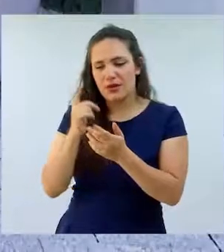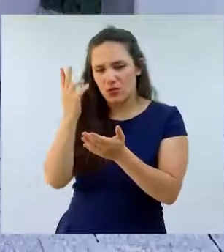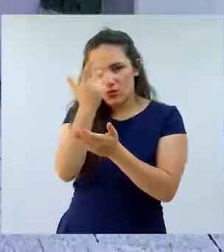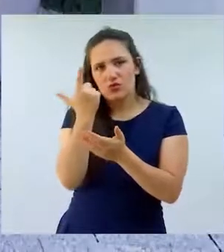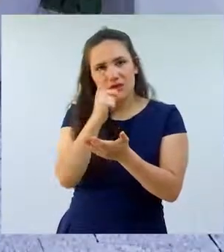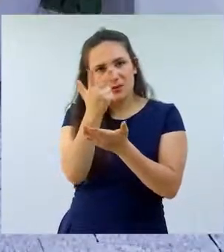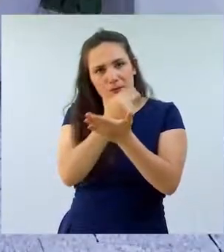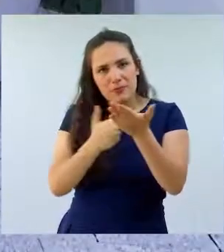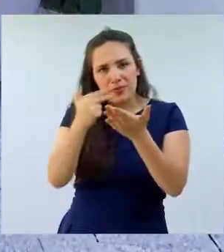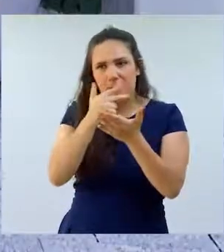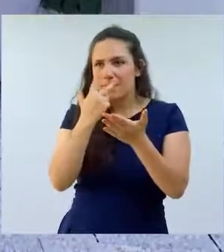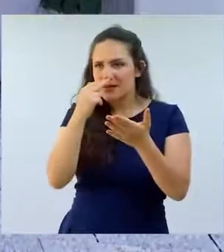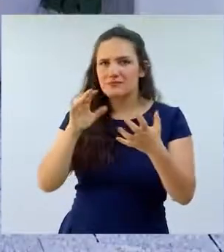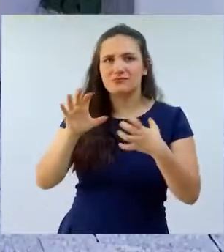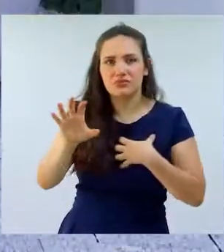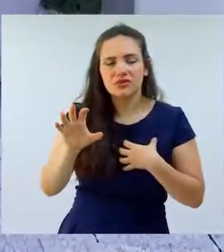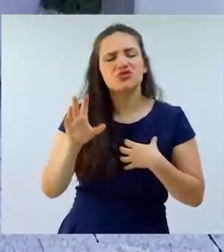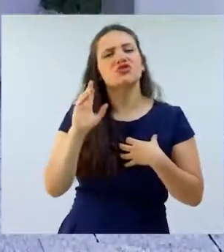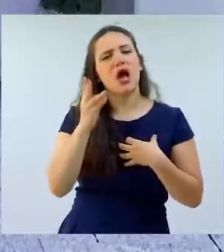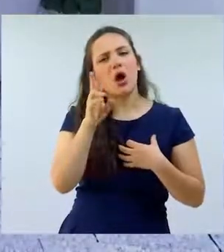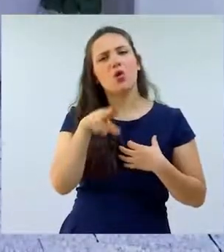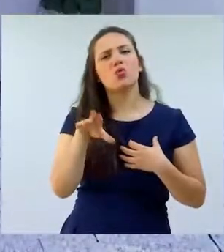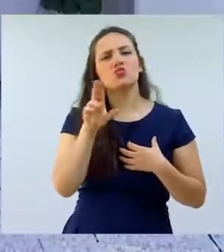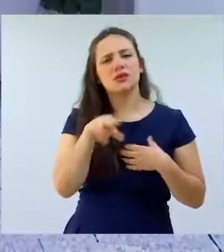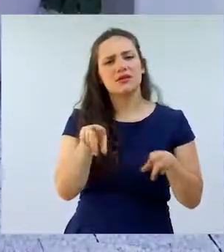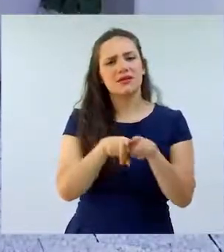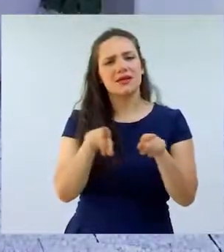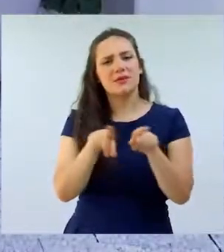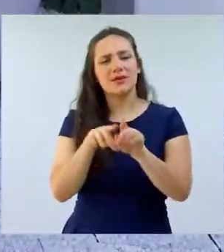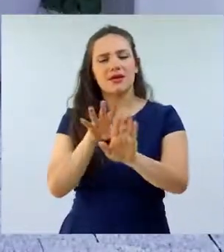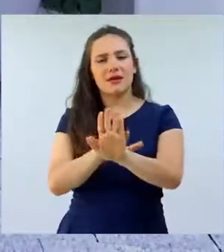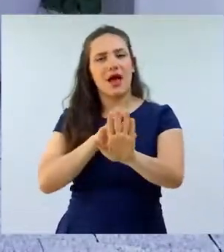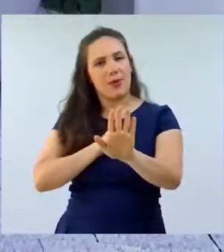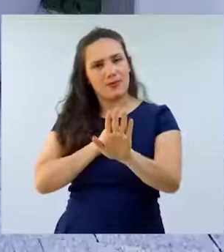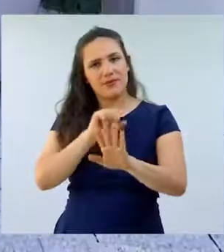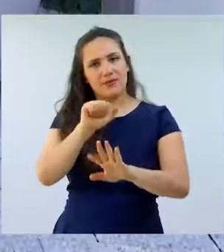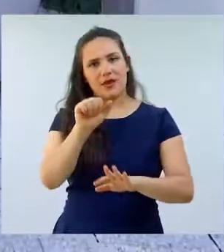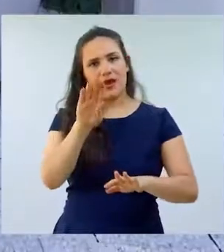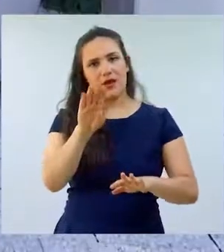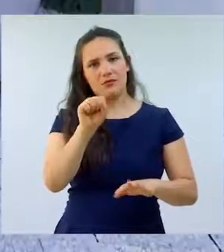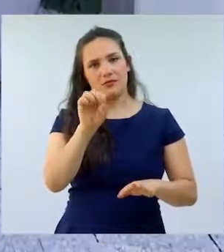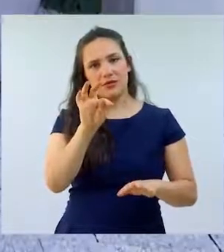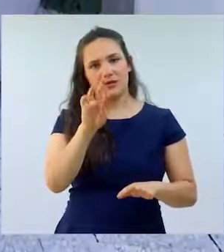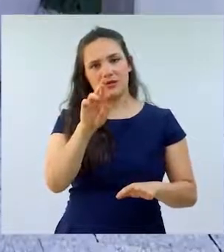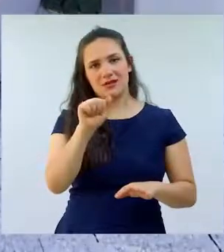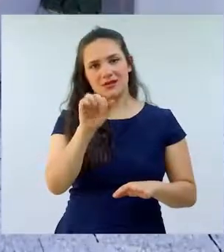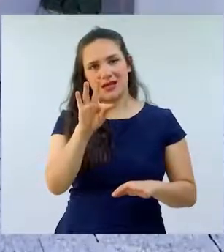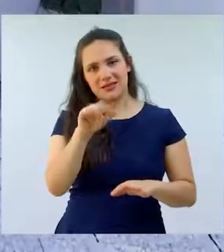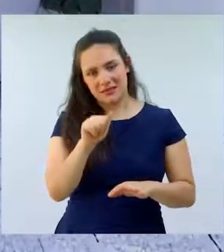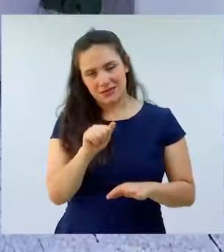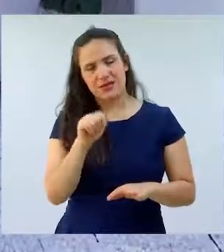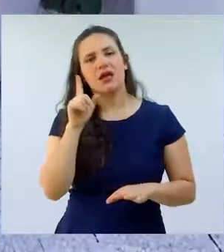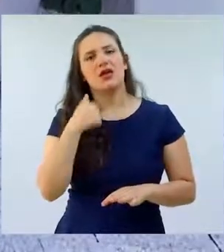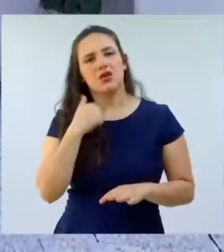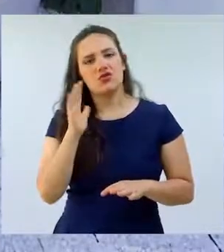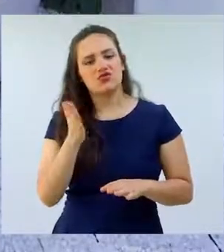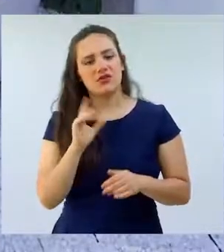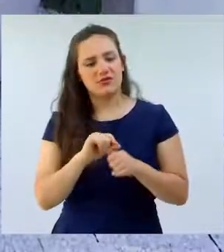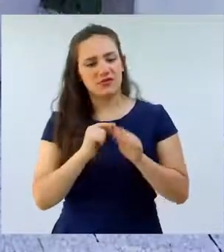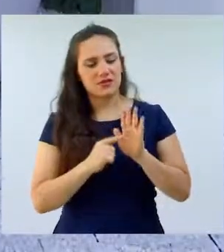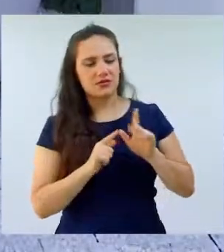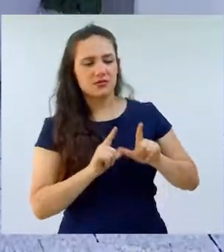Mas a temática mesmo, aí passei por uma fase abstrata, né? Aí foi até muito engraçado, eu fiz uma exposição, eu,